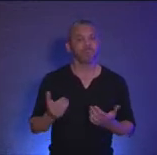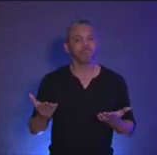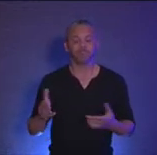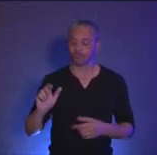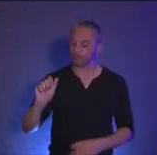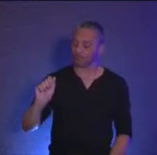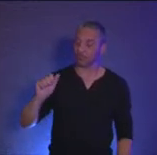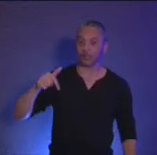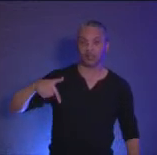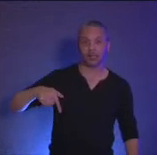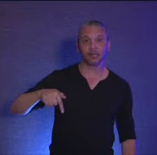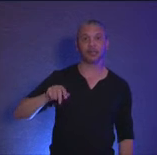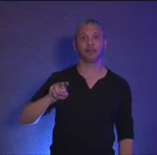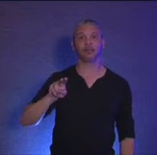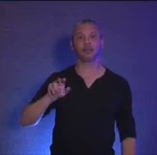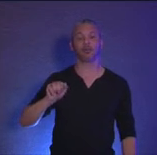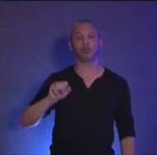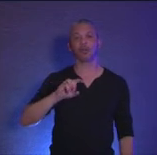Aquazônia olhou para...